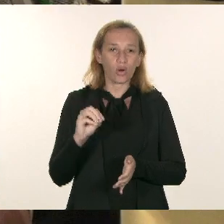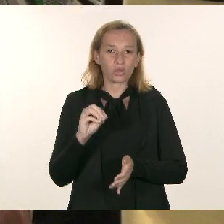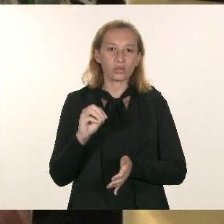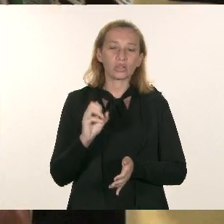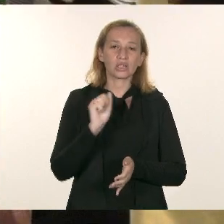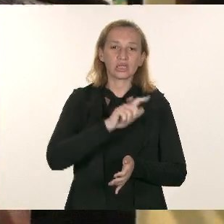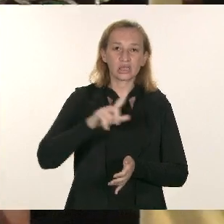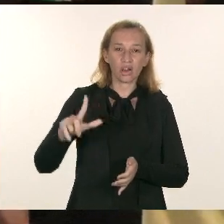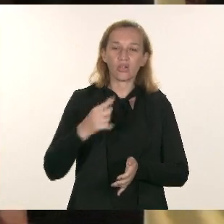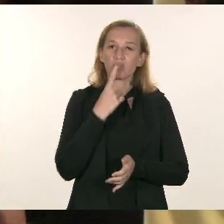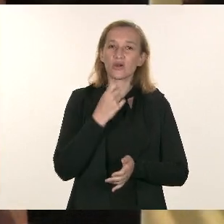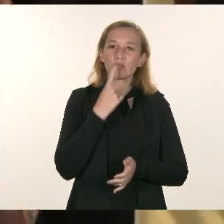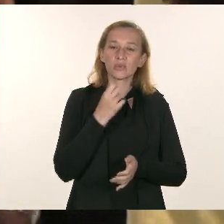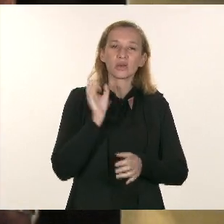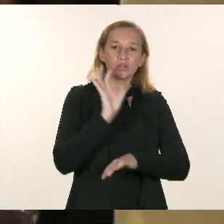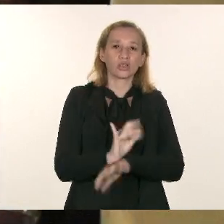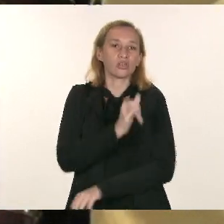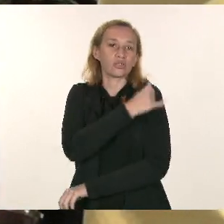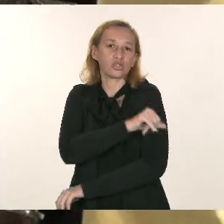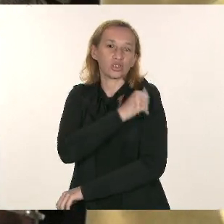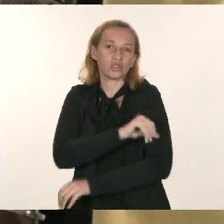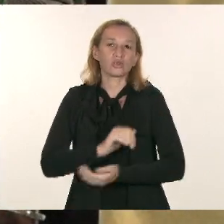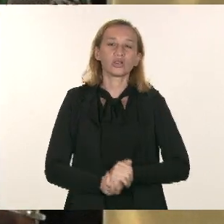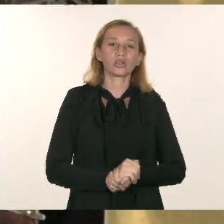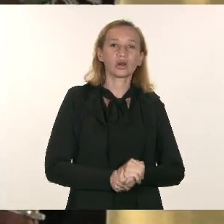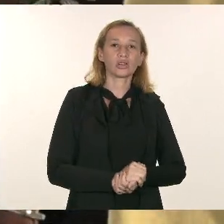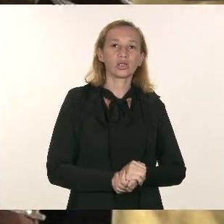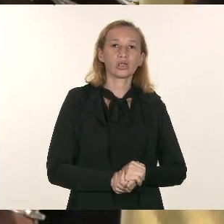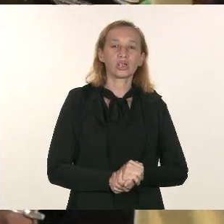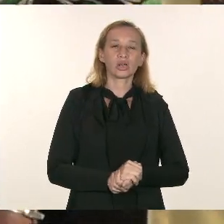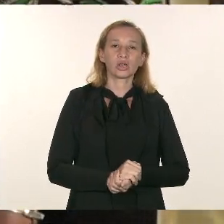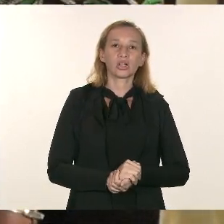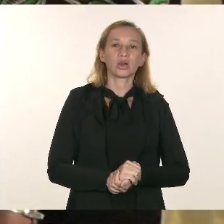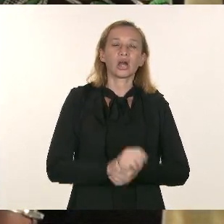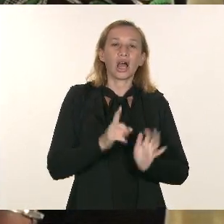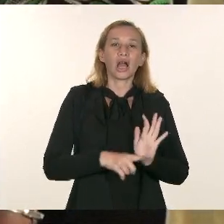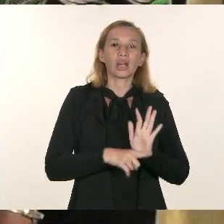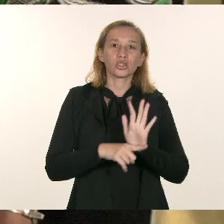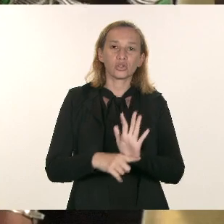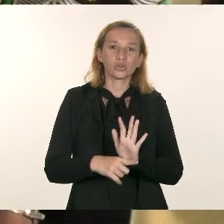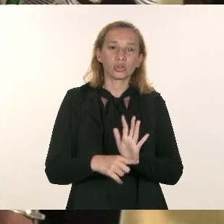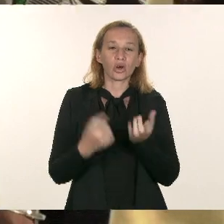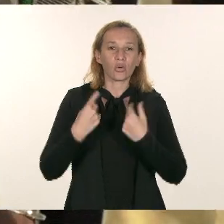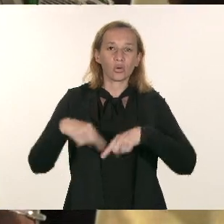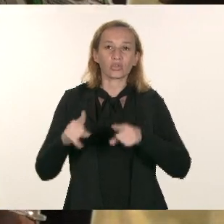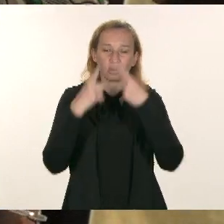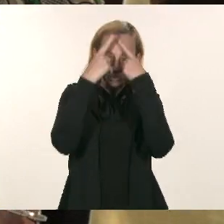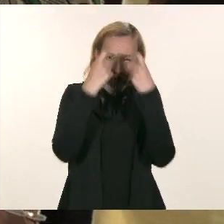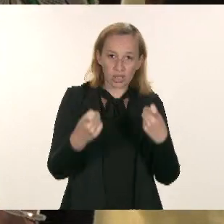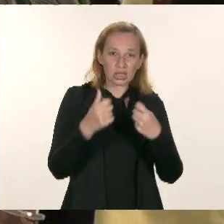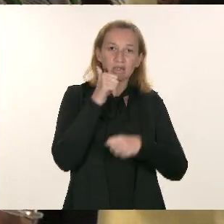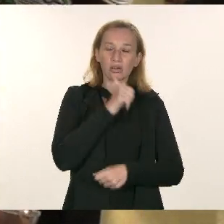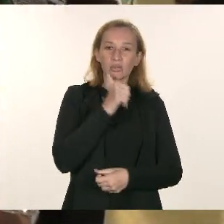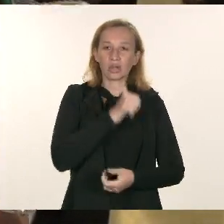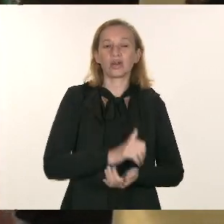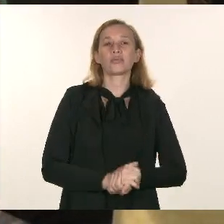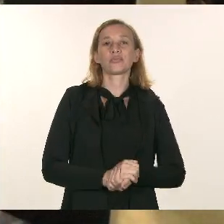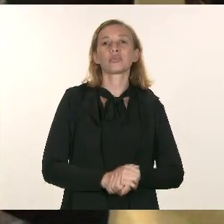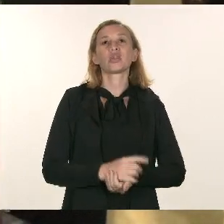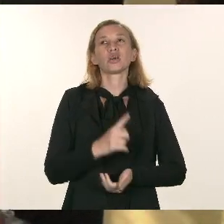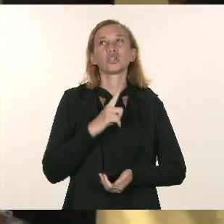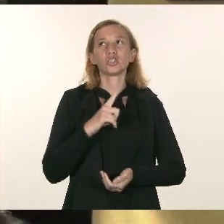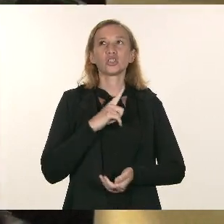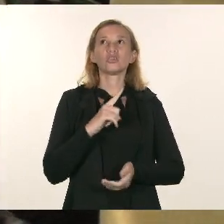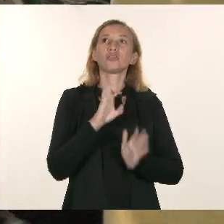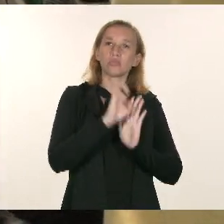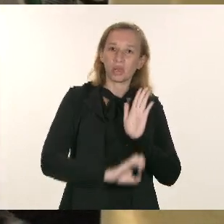Vermelho, no âmbito do Estado do Rio de Janeiro, como dispositivo de combate e prevenção à violência contra a mulher. Eu tive